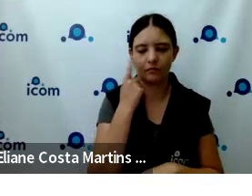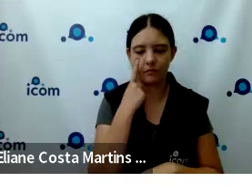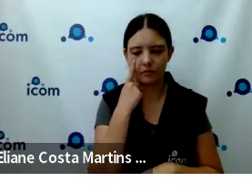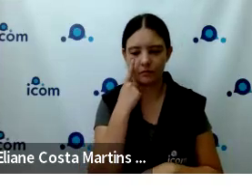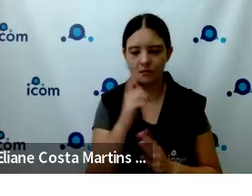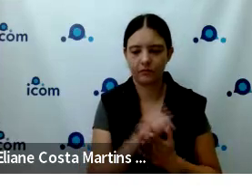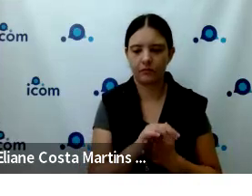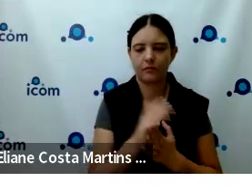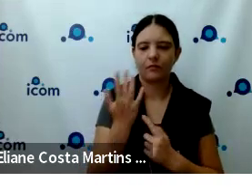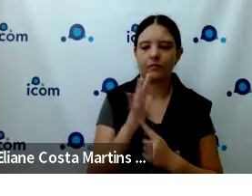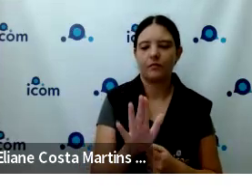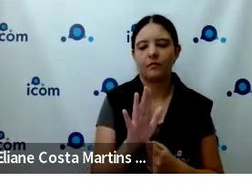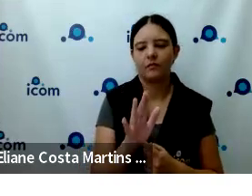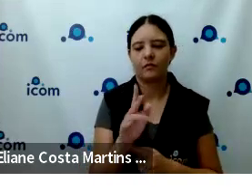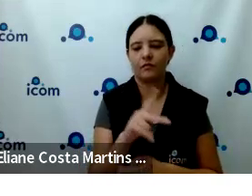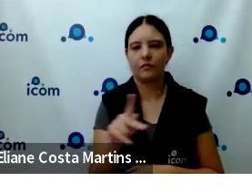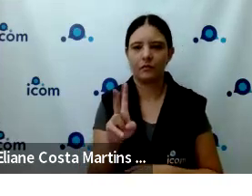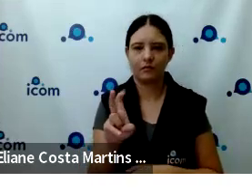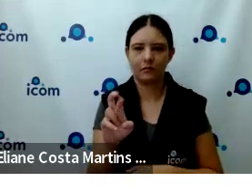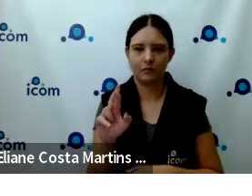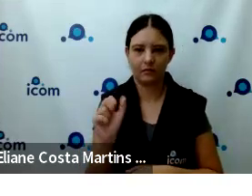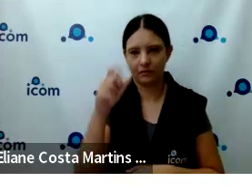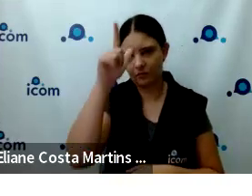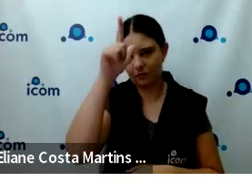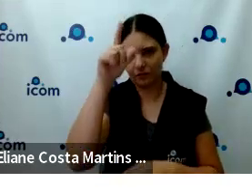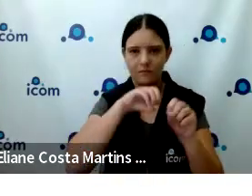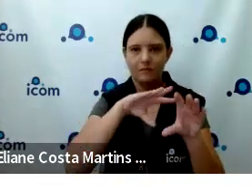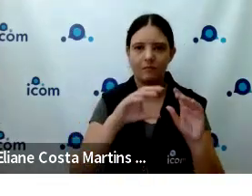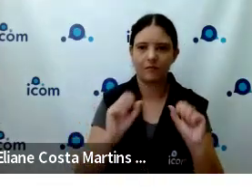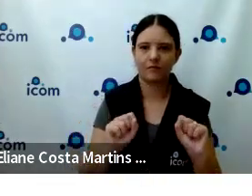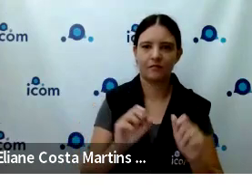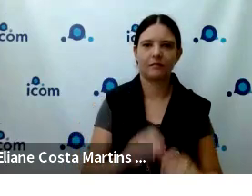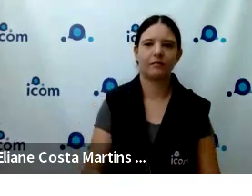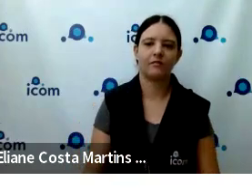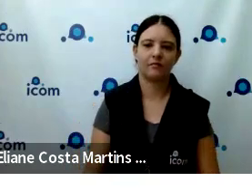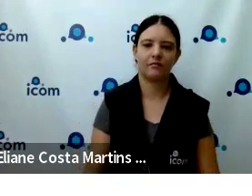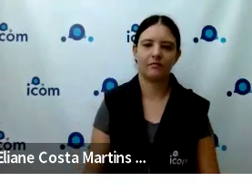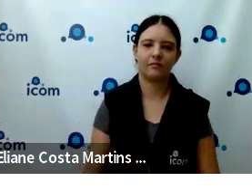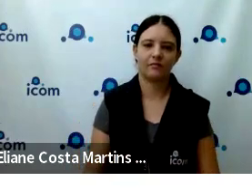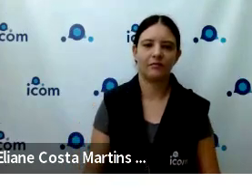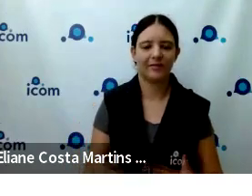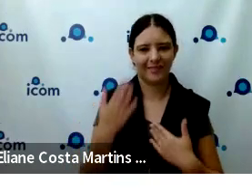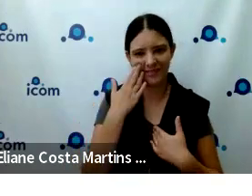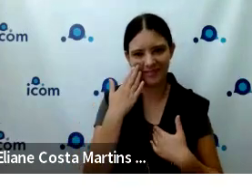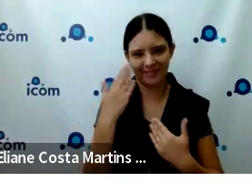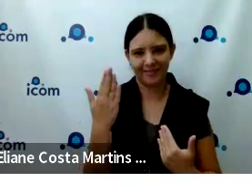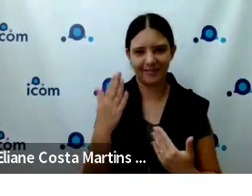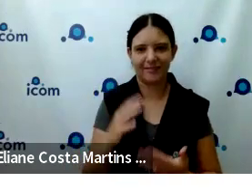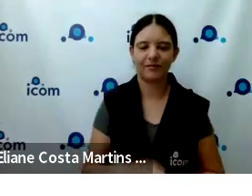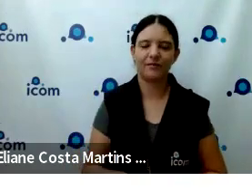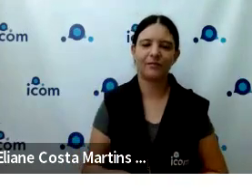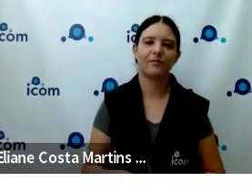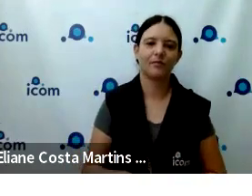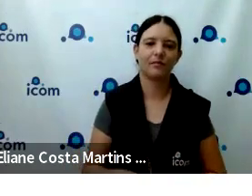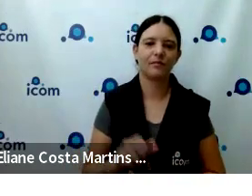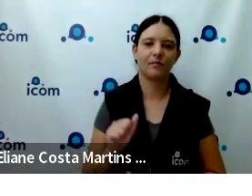da professora Vera o que é que a Alemanha pode nos ensinar. Muito obrigado. Muito obrigada, doutora Aristóteles.